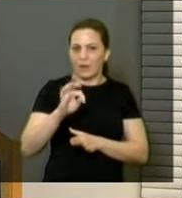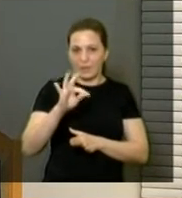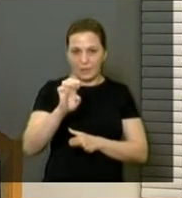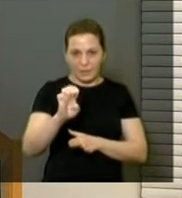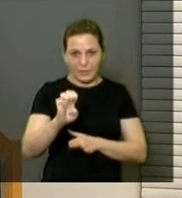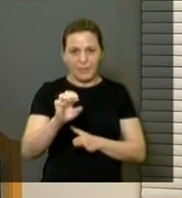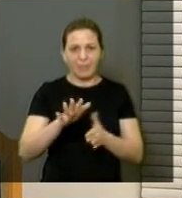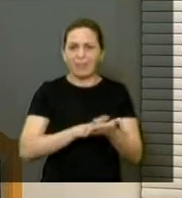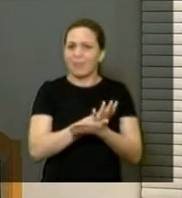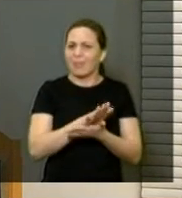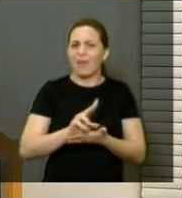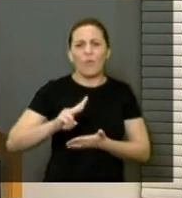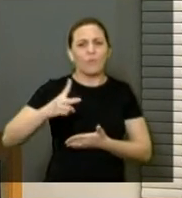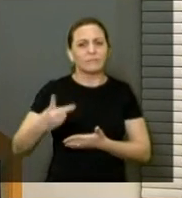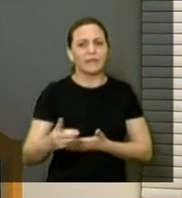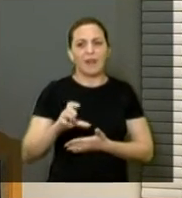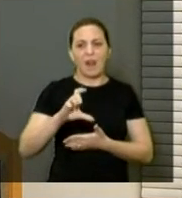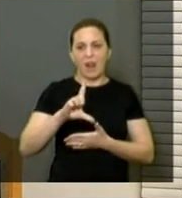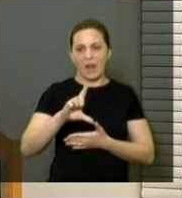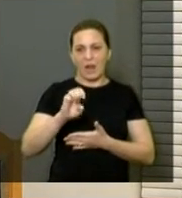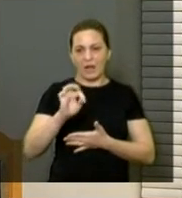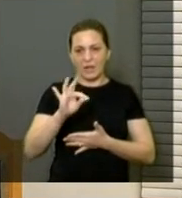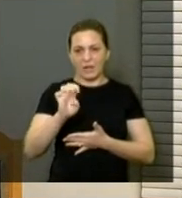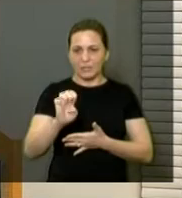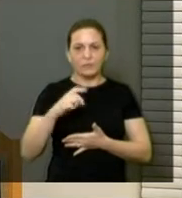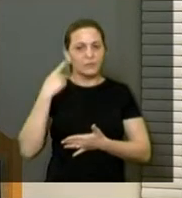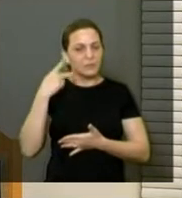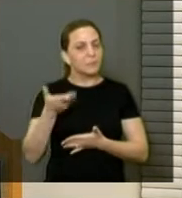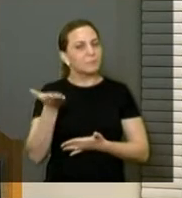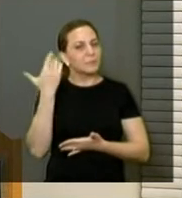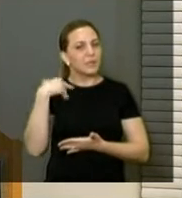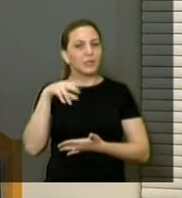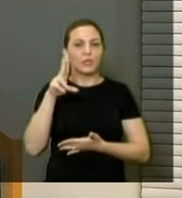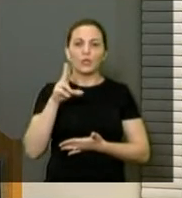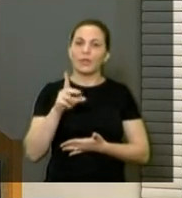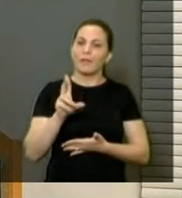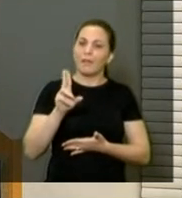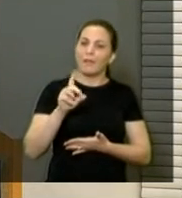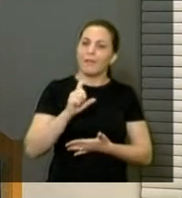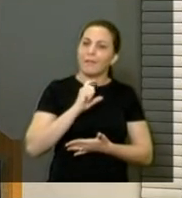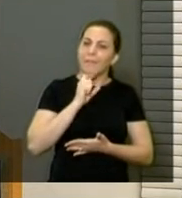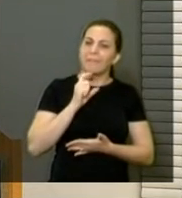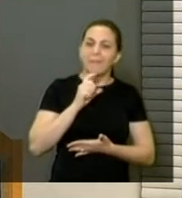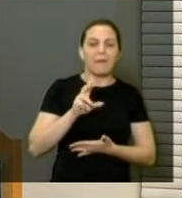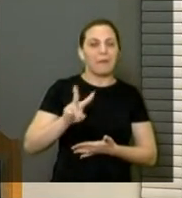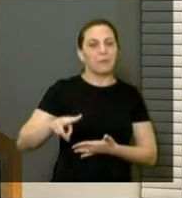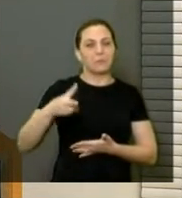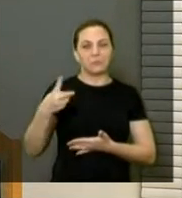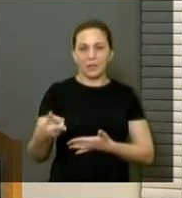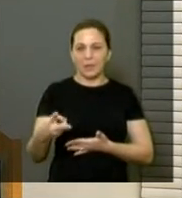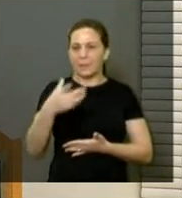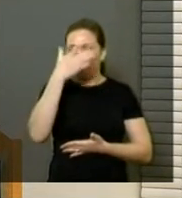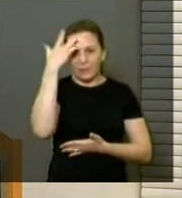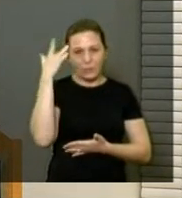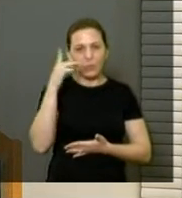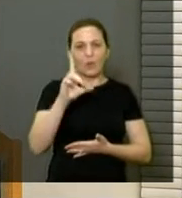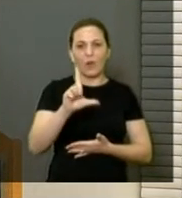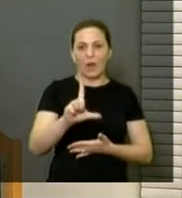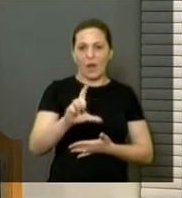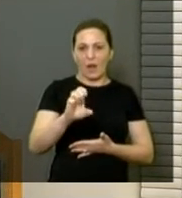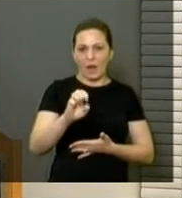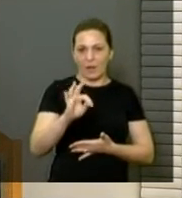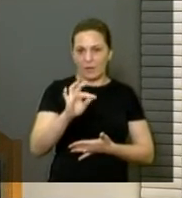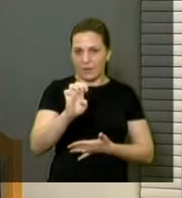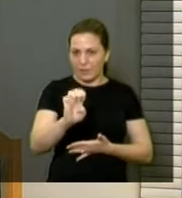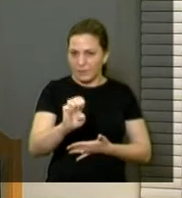leite tem nada contra ninguém em seguida essa história do leite de que o leite foi aí a pessoa que acabou é fazendo